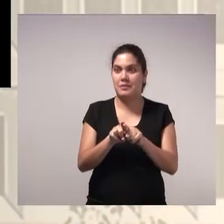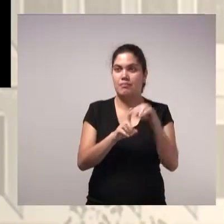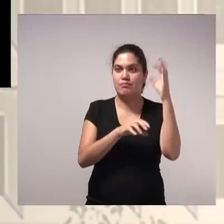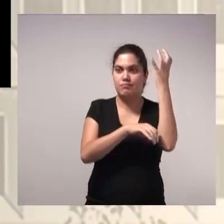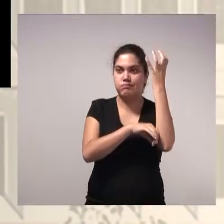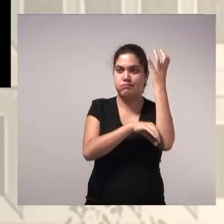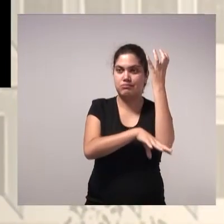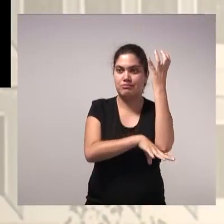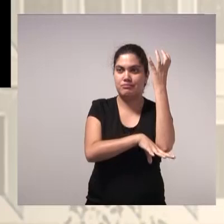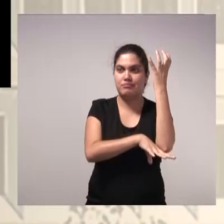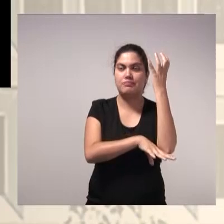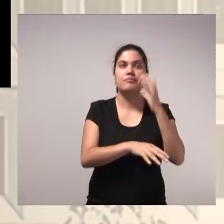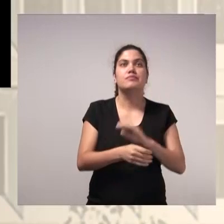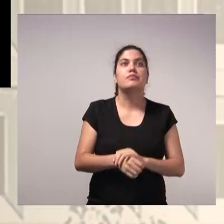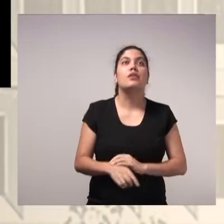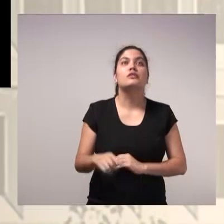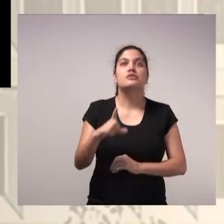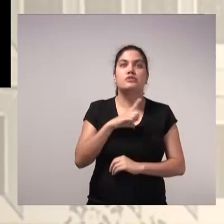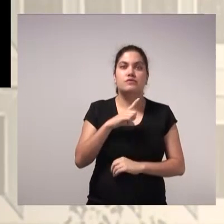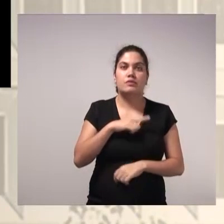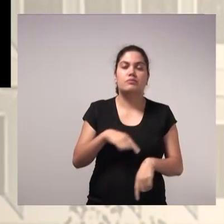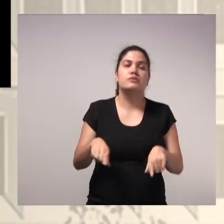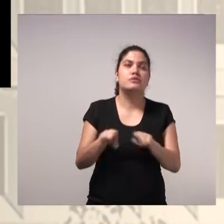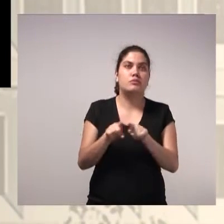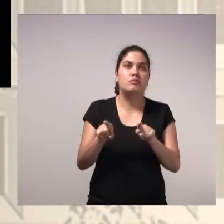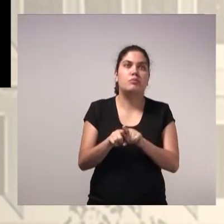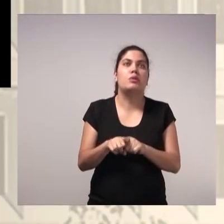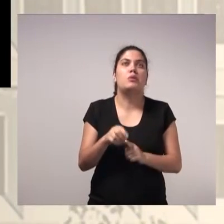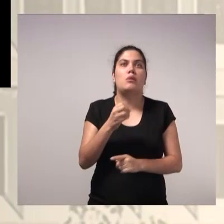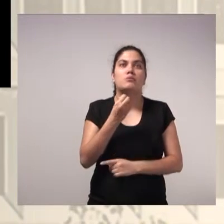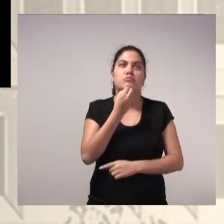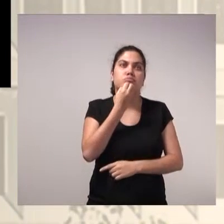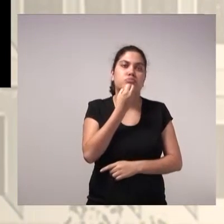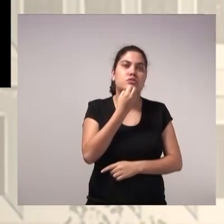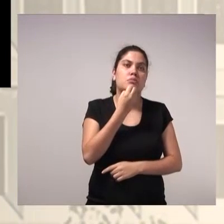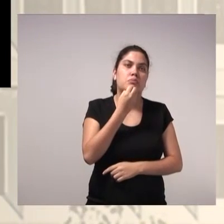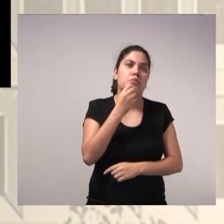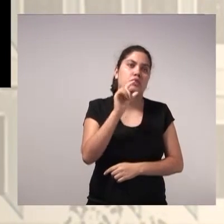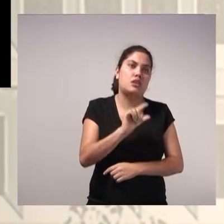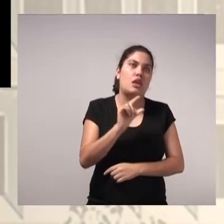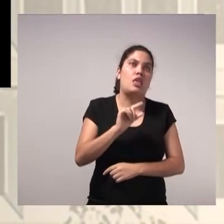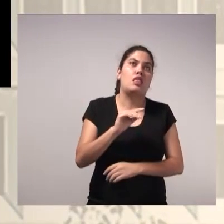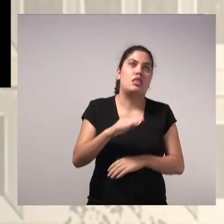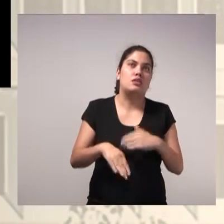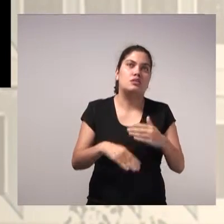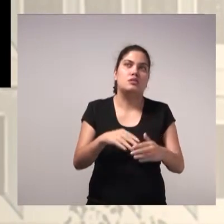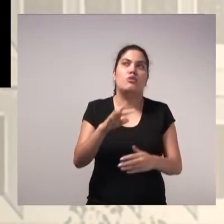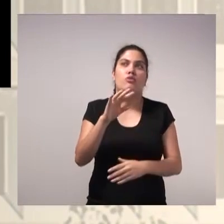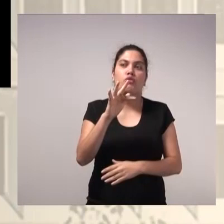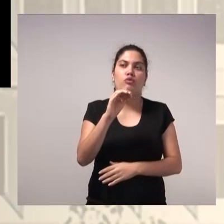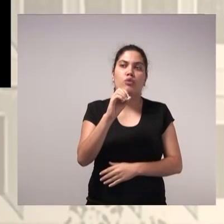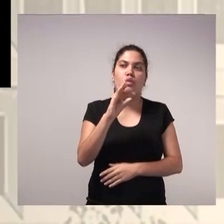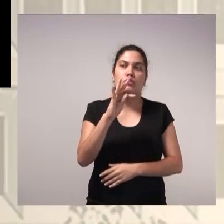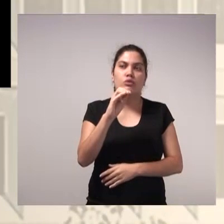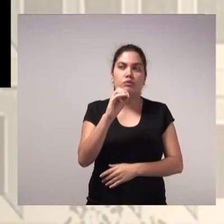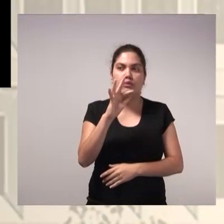Temos também lá uma pequena estação fotovoltaica, que tem a